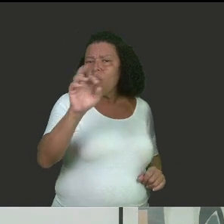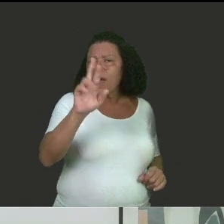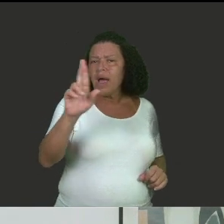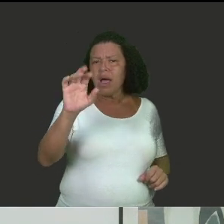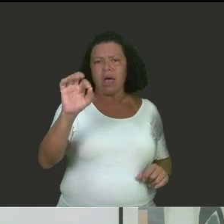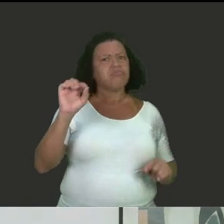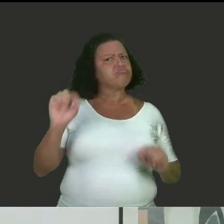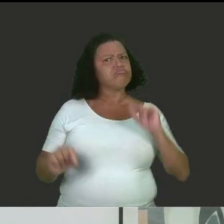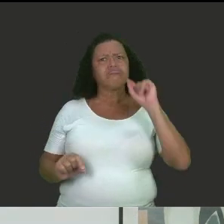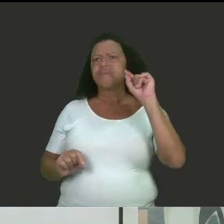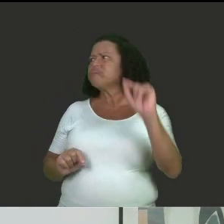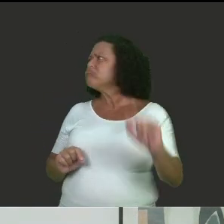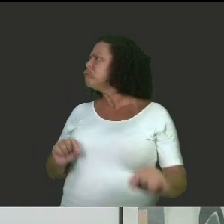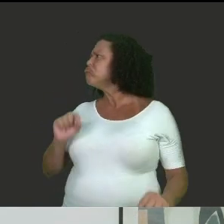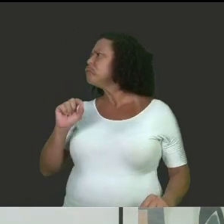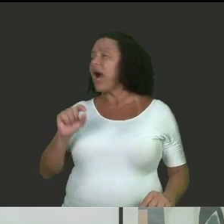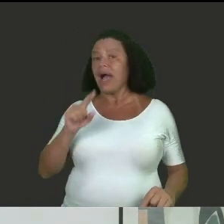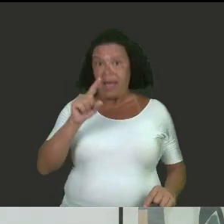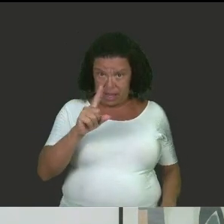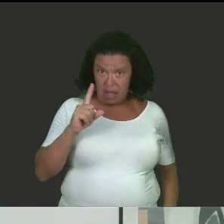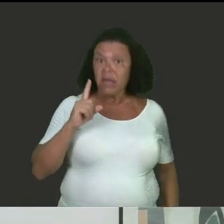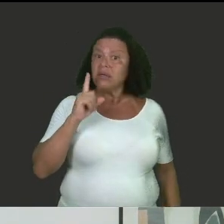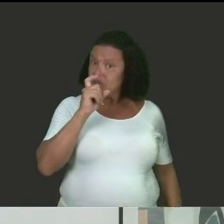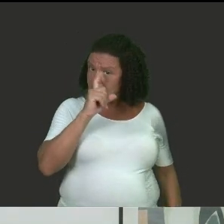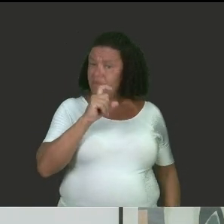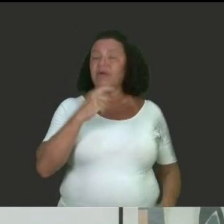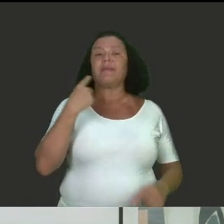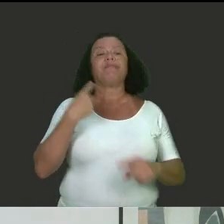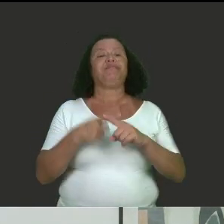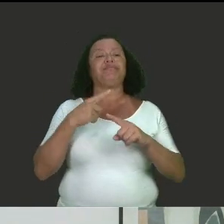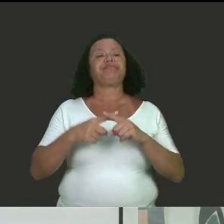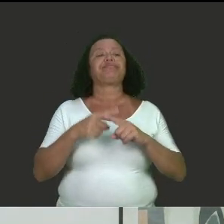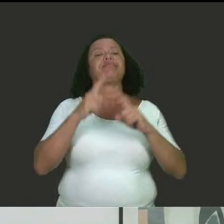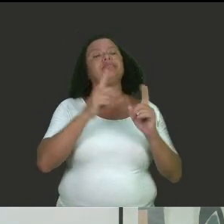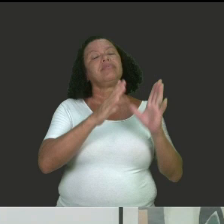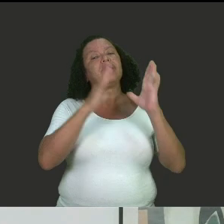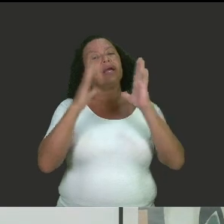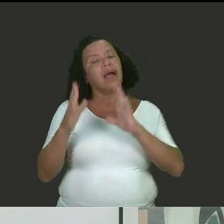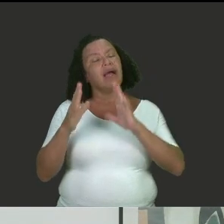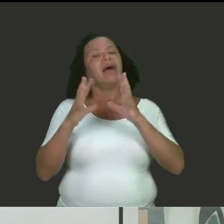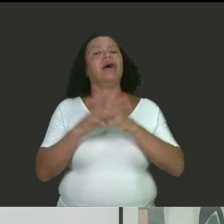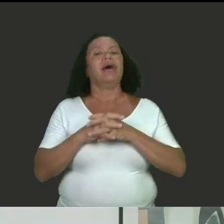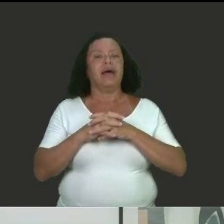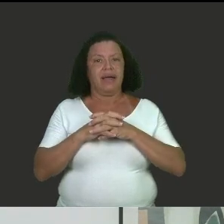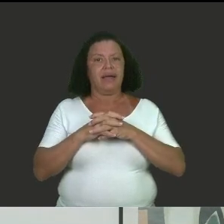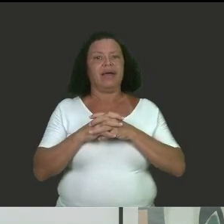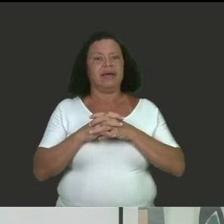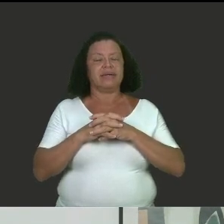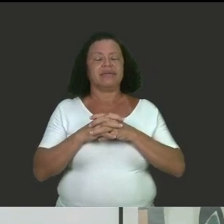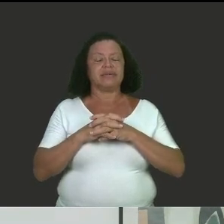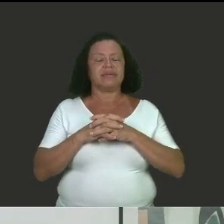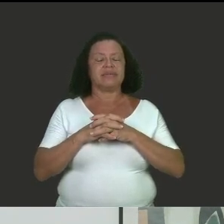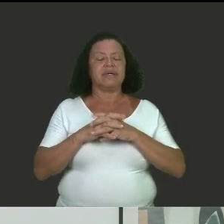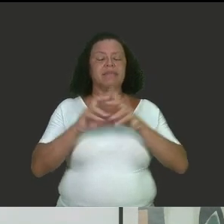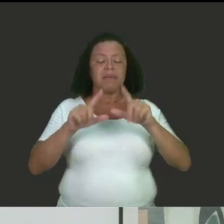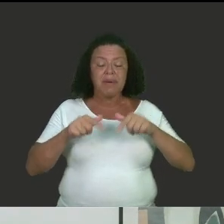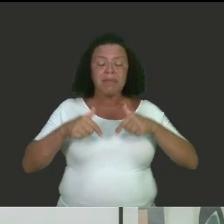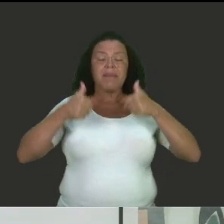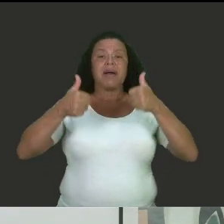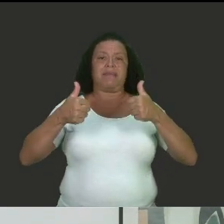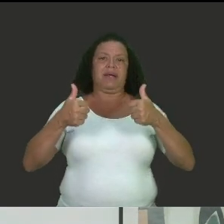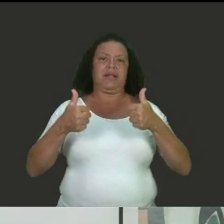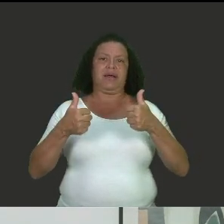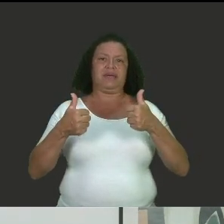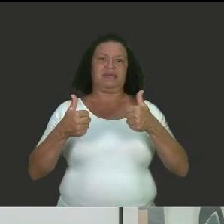é muito difícil isso, porque isso faz parte de um crescimento, isso faz parte de um aprimoramento, né? Isso é